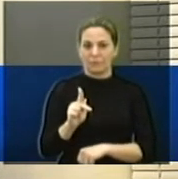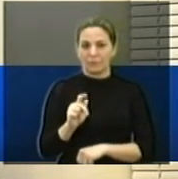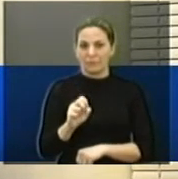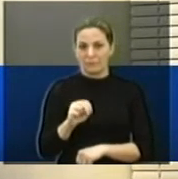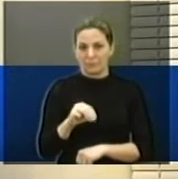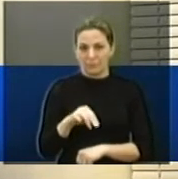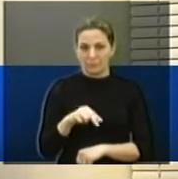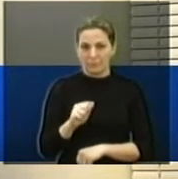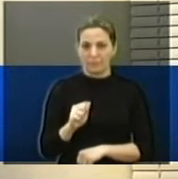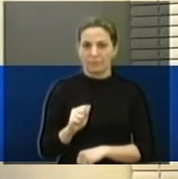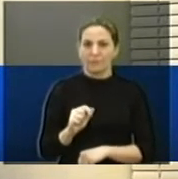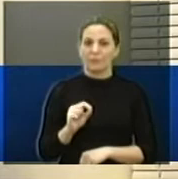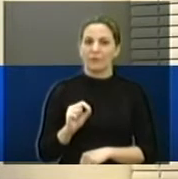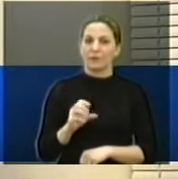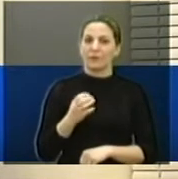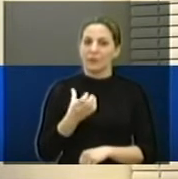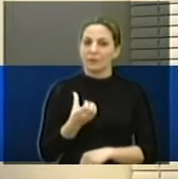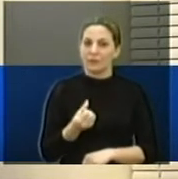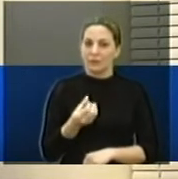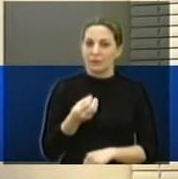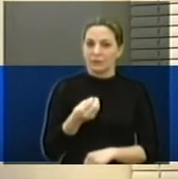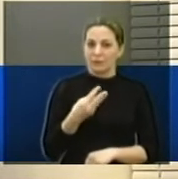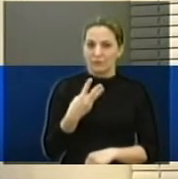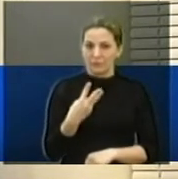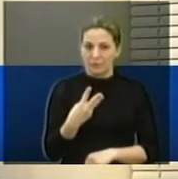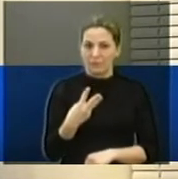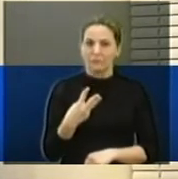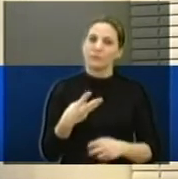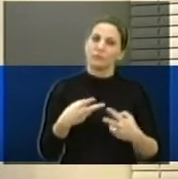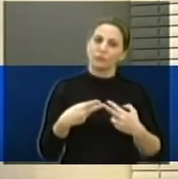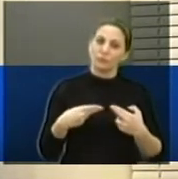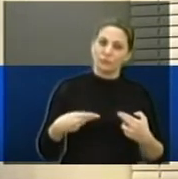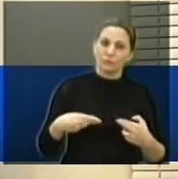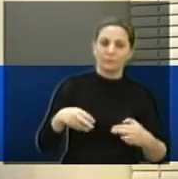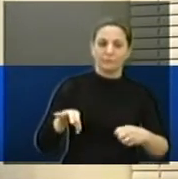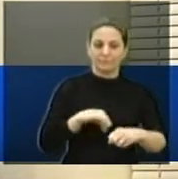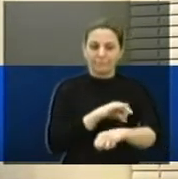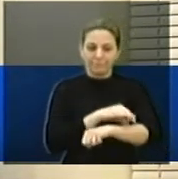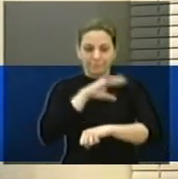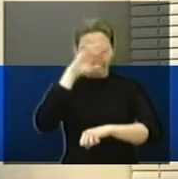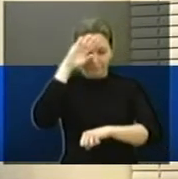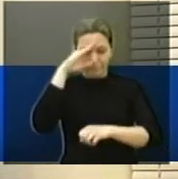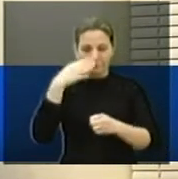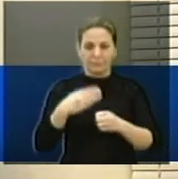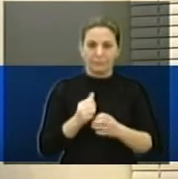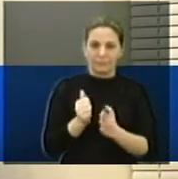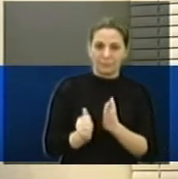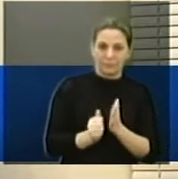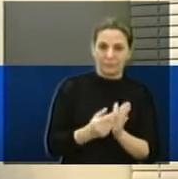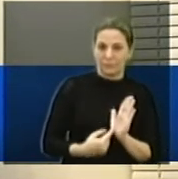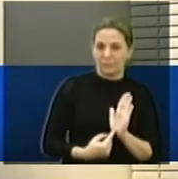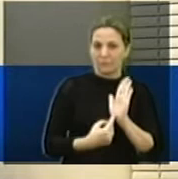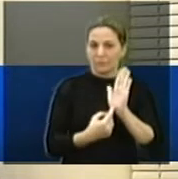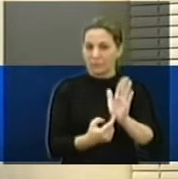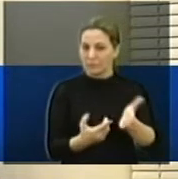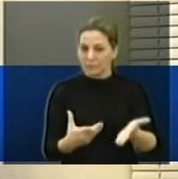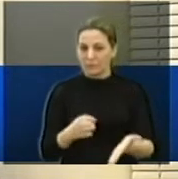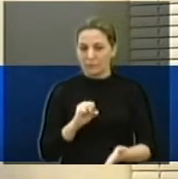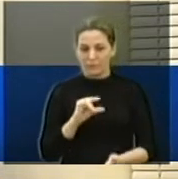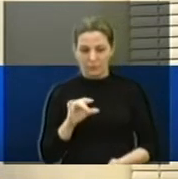que são 603 casos de dengue já registrada no município era clara e web trouxe a informação aqui